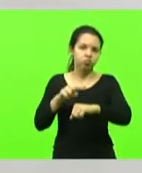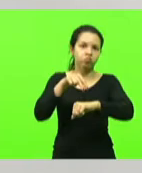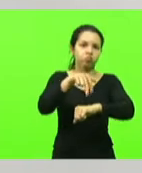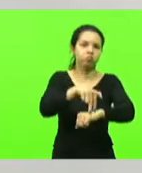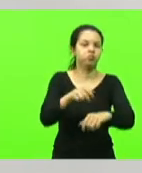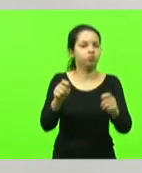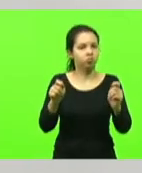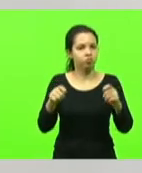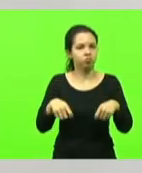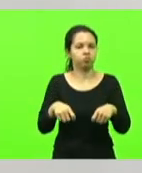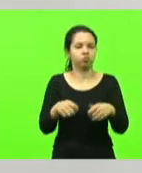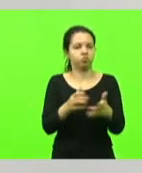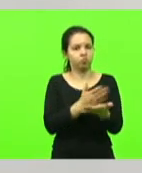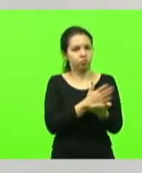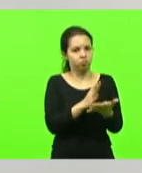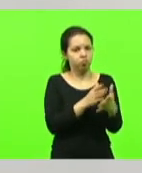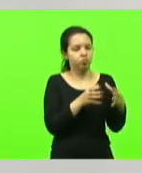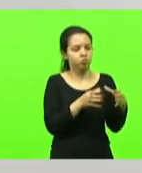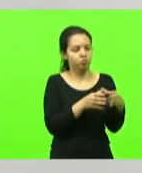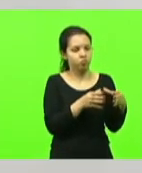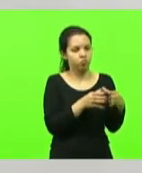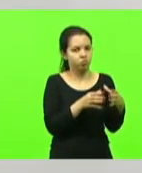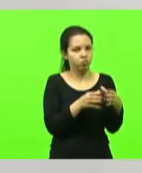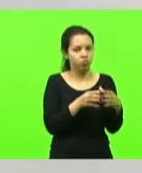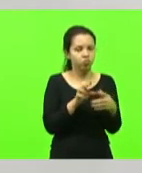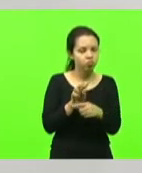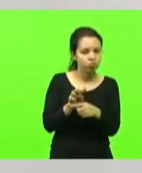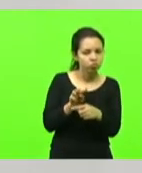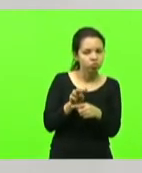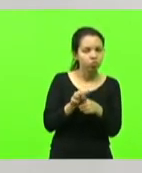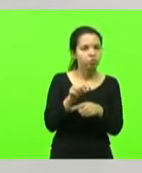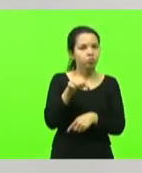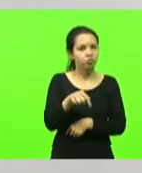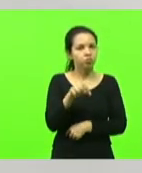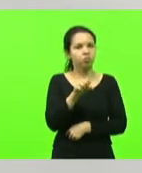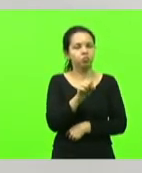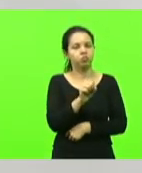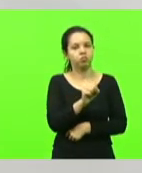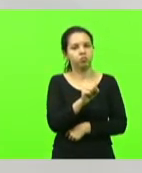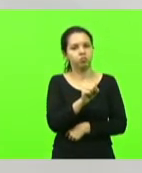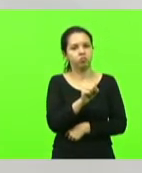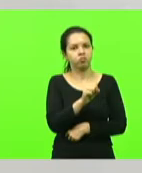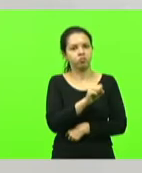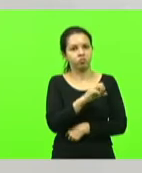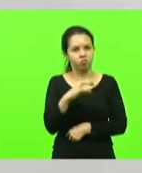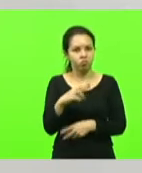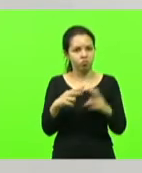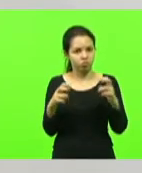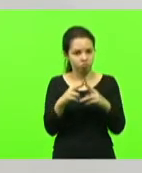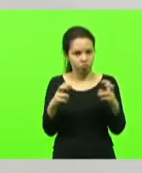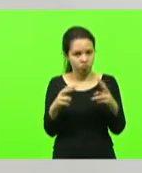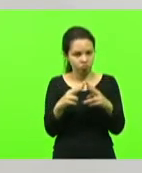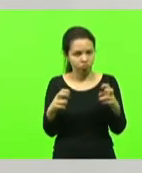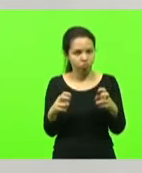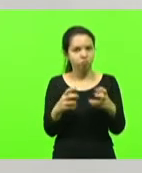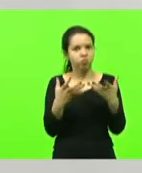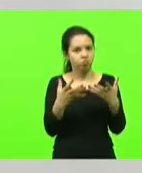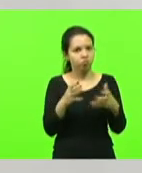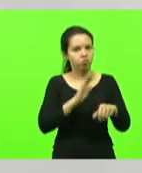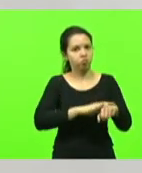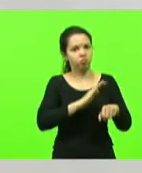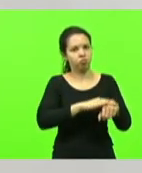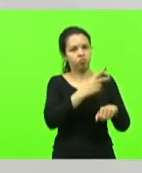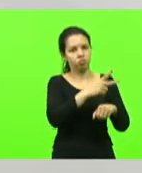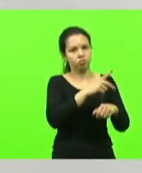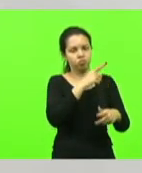Vigilância Epidemiológica e a Vigilância Sanitária de Florianópolis, querem fazer a proibição por sua própria